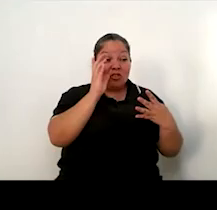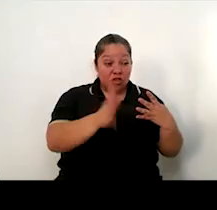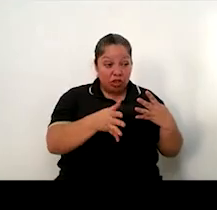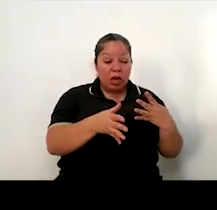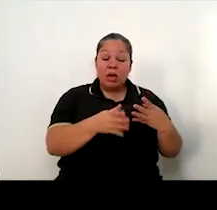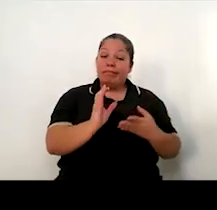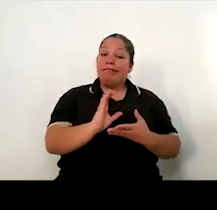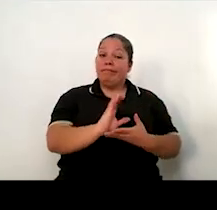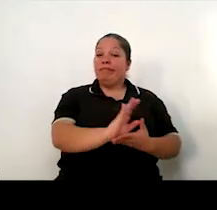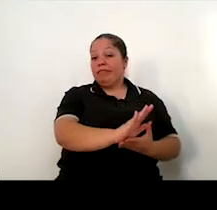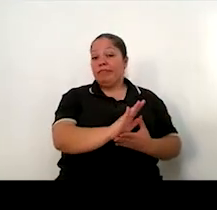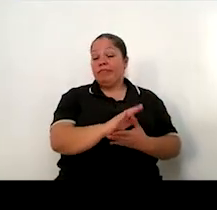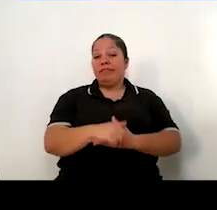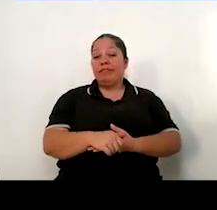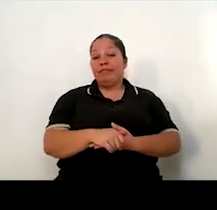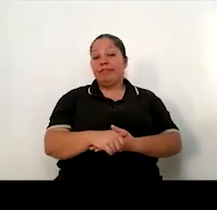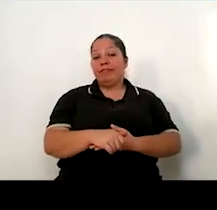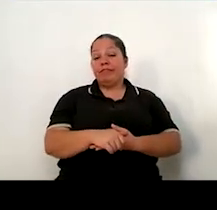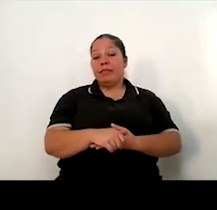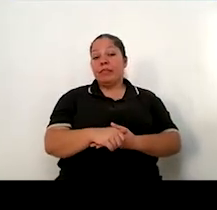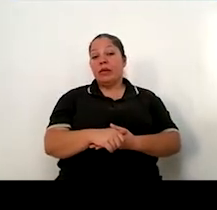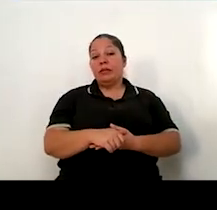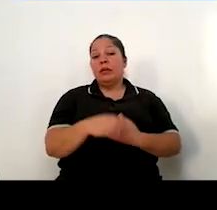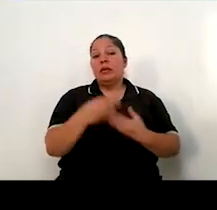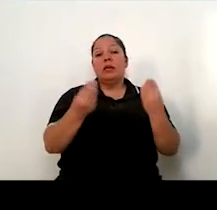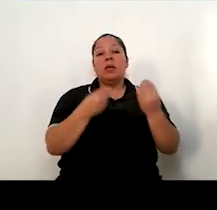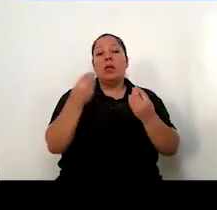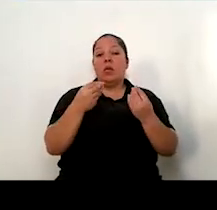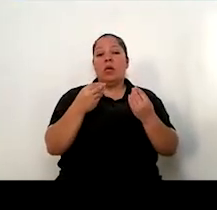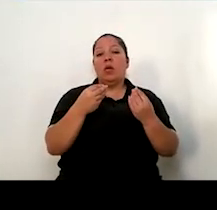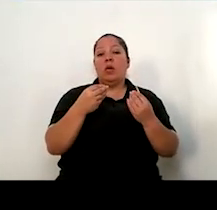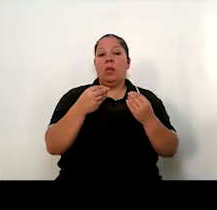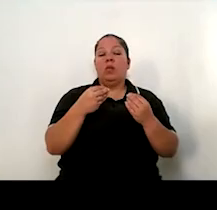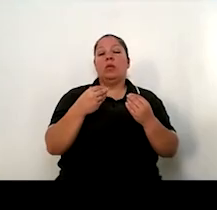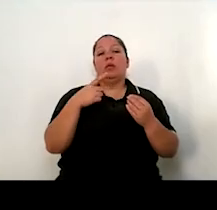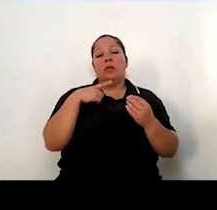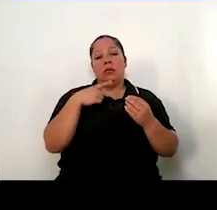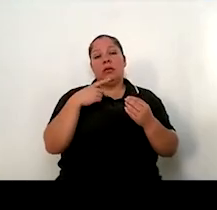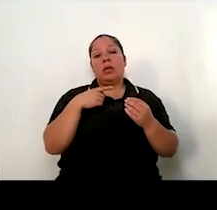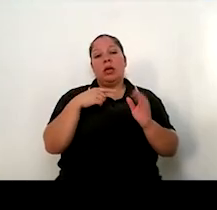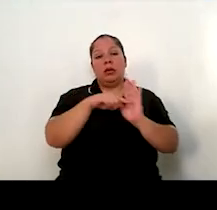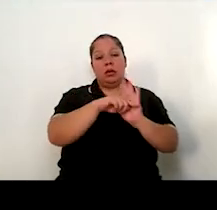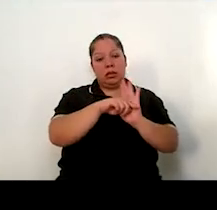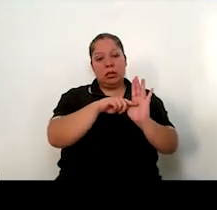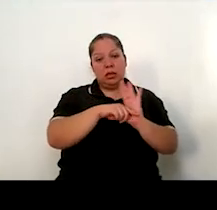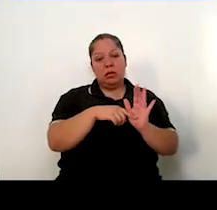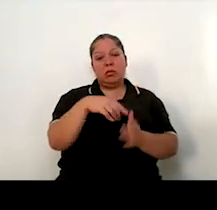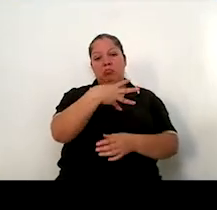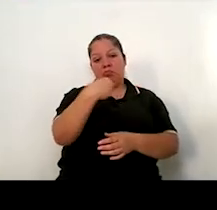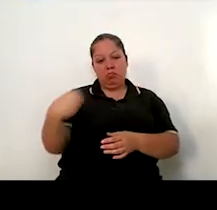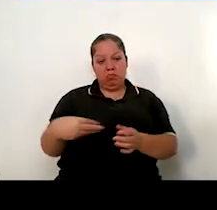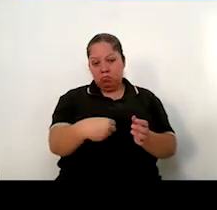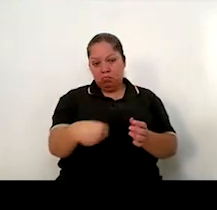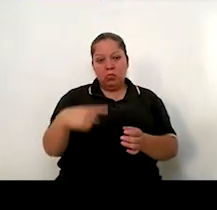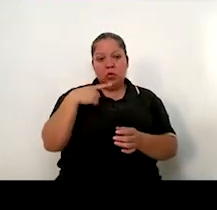Então, como que a gente faz o rastreamento pelos exames de imagem, né? A gente pode fazer pela colonoscopia, que é o exame mais completo, tá? Que é